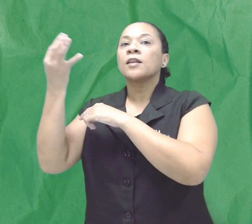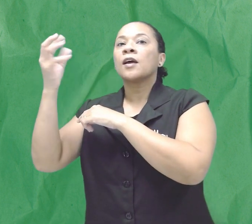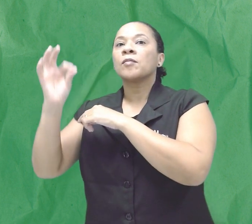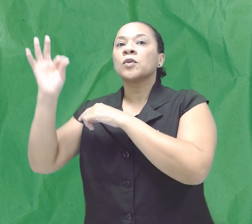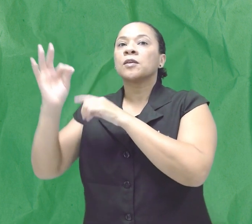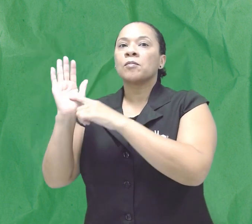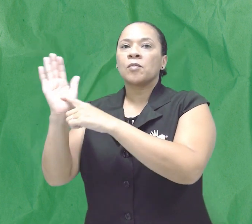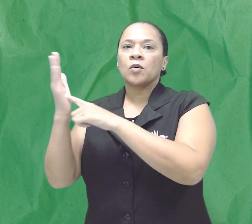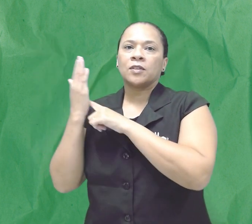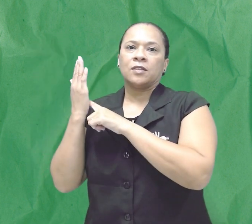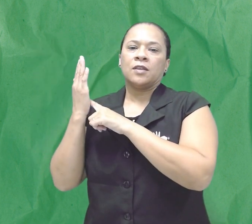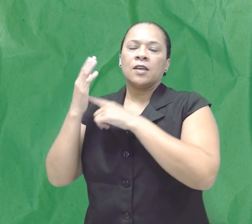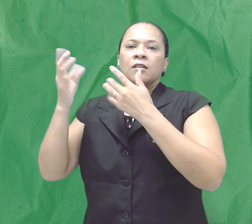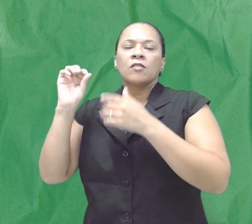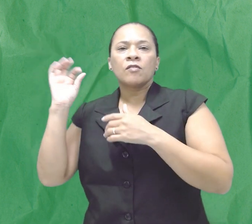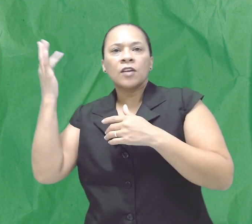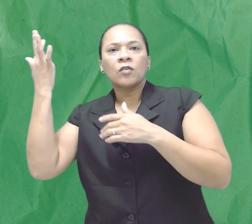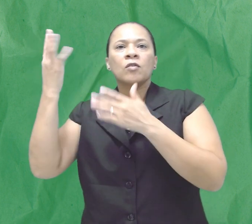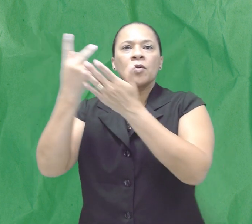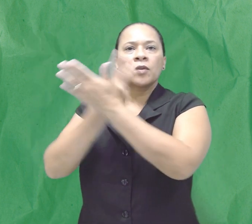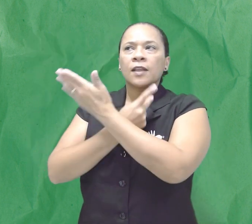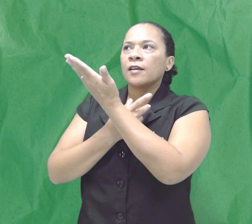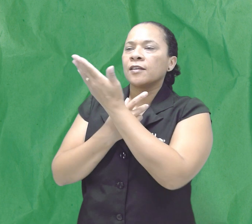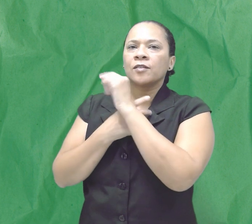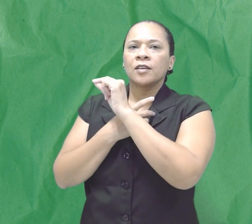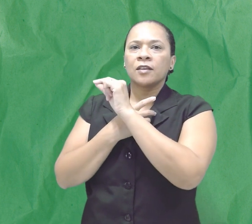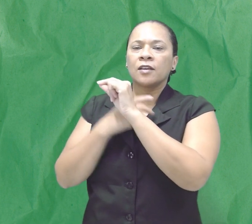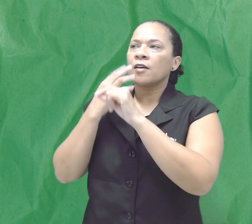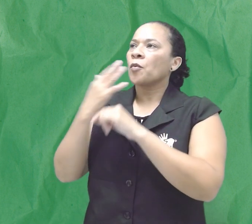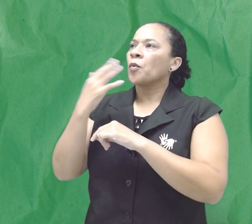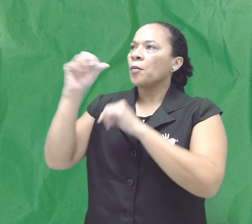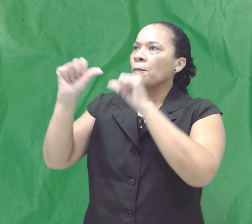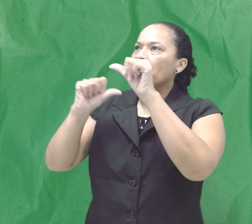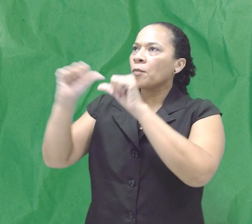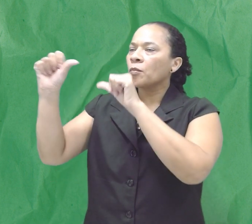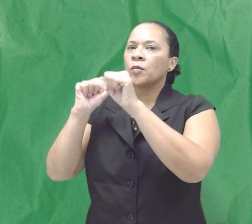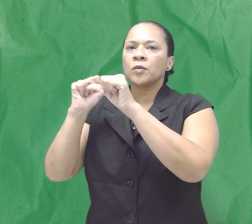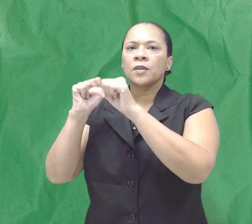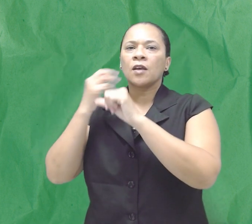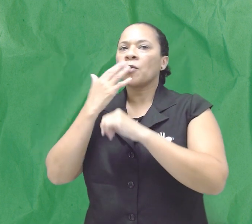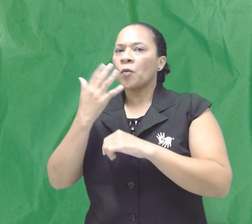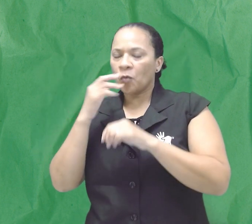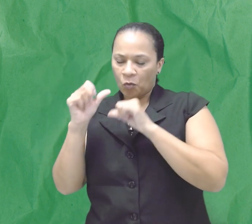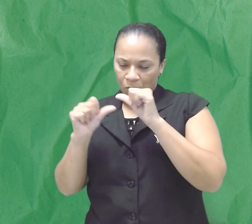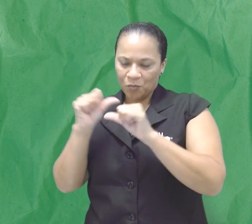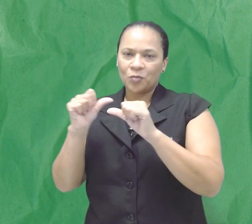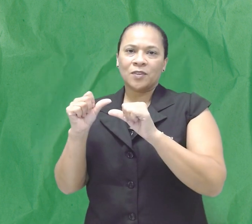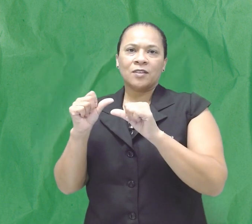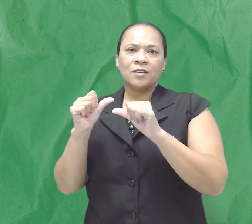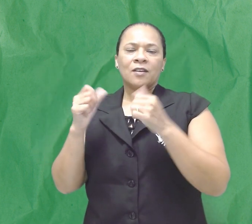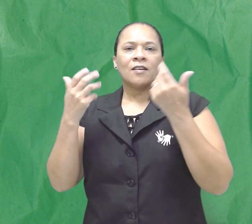ocorre é um fenômeno, que à medida que o pH muda, esse indicador ele tem a sua coloração alterada, tá? No caso, por exemplo,